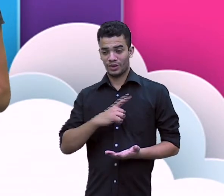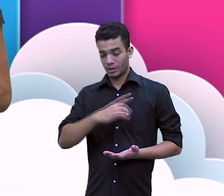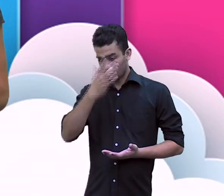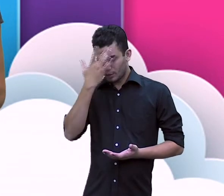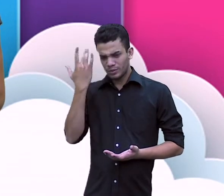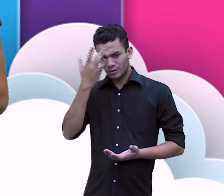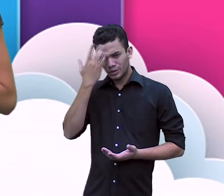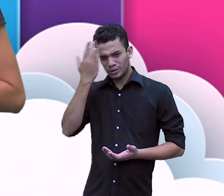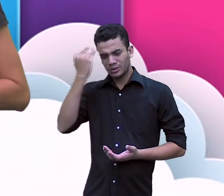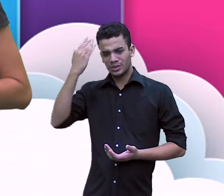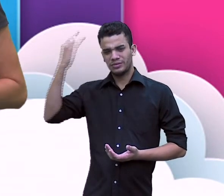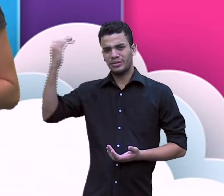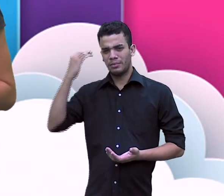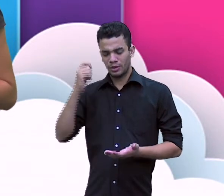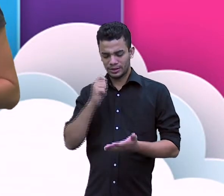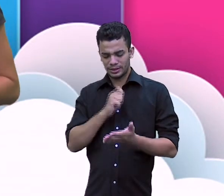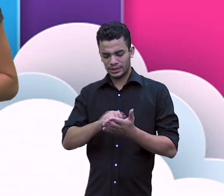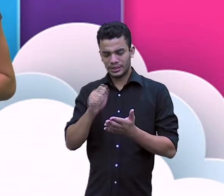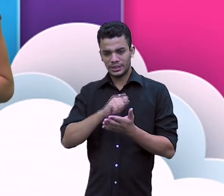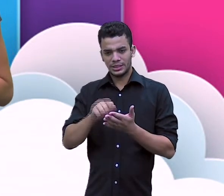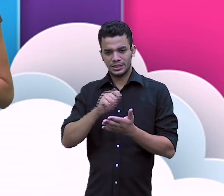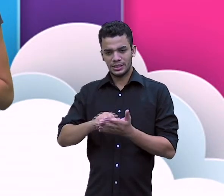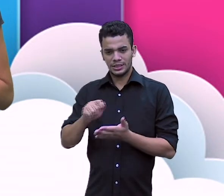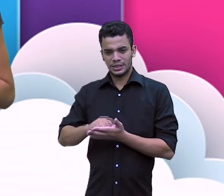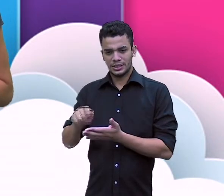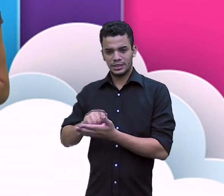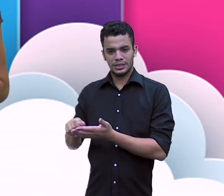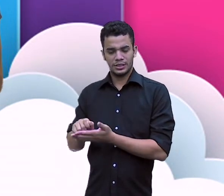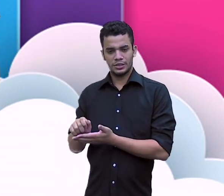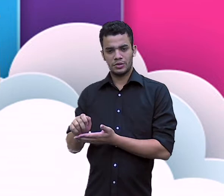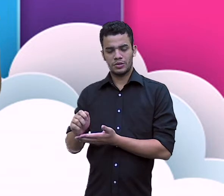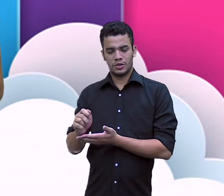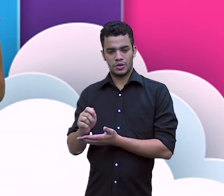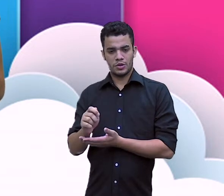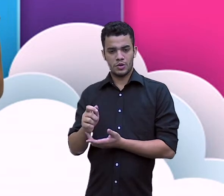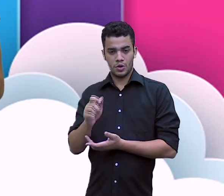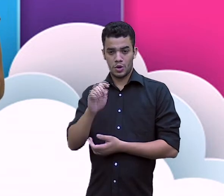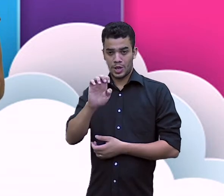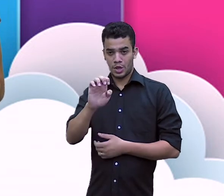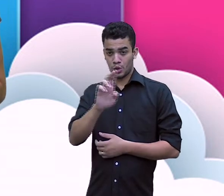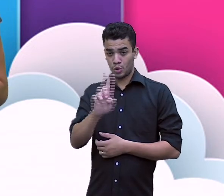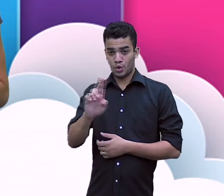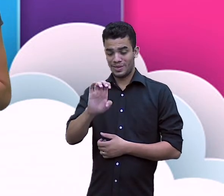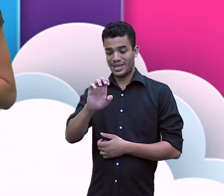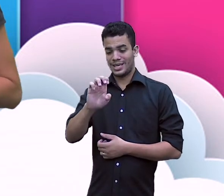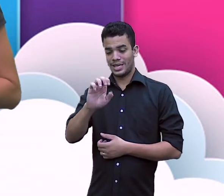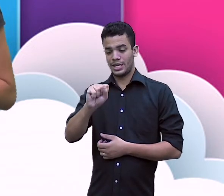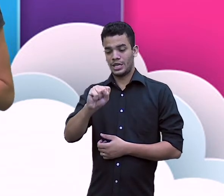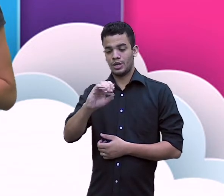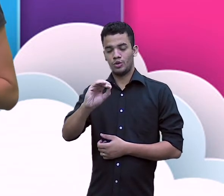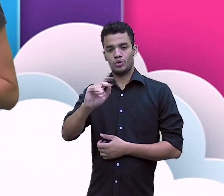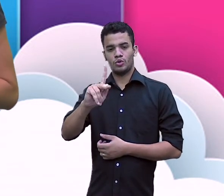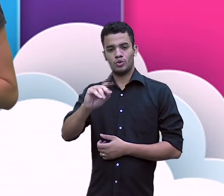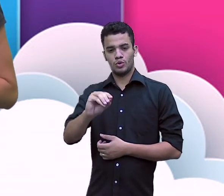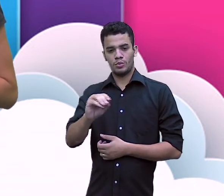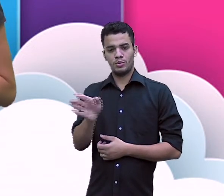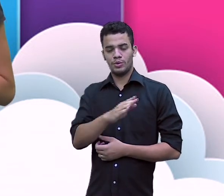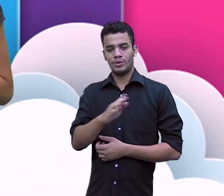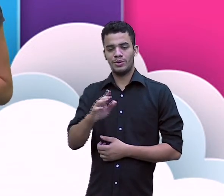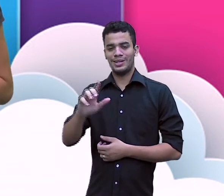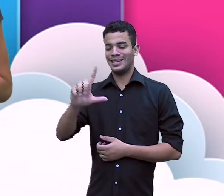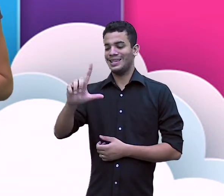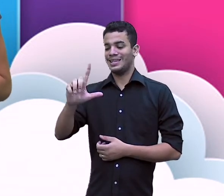conhecidos autores de fábulas são Esopo e La Fontaine, a quem são atribuídas as autorias